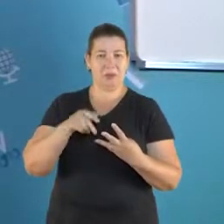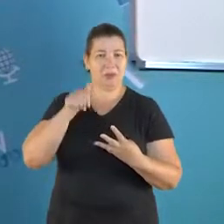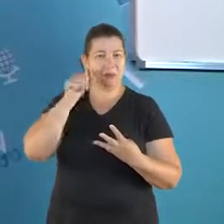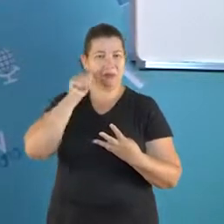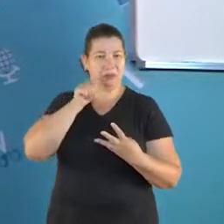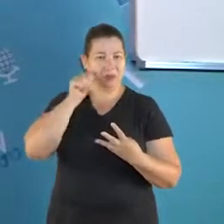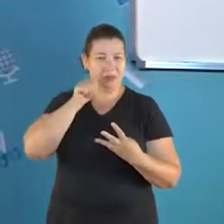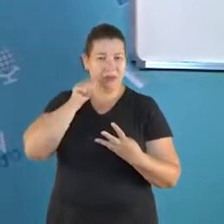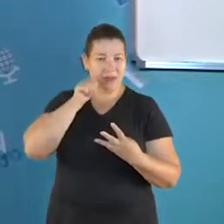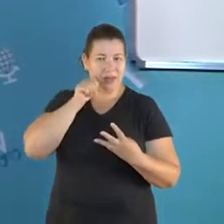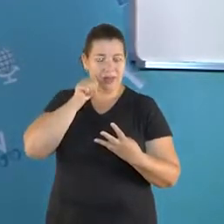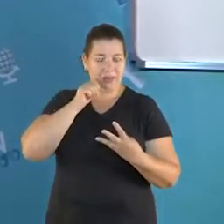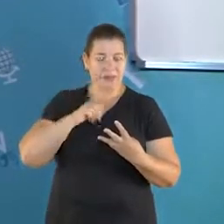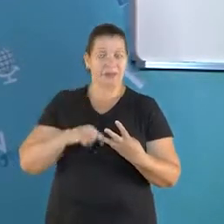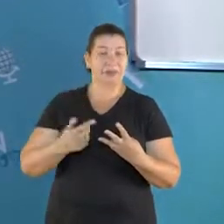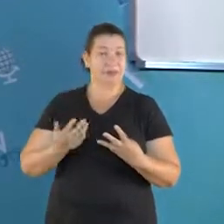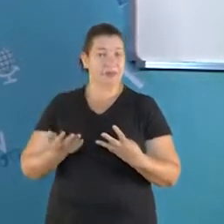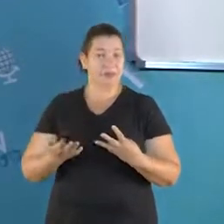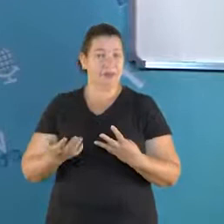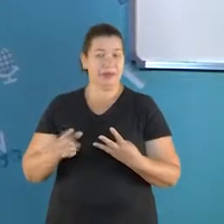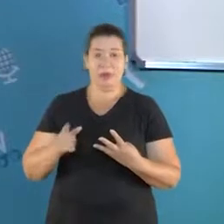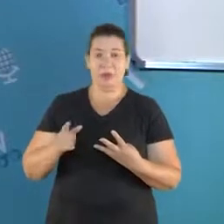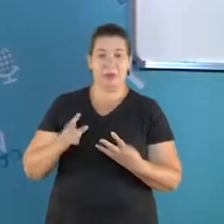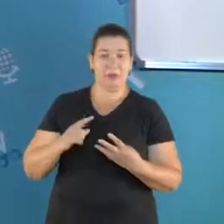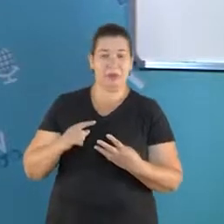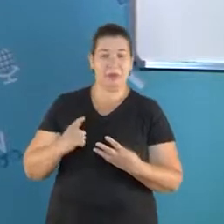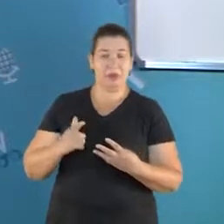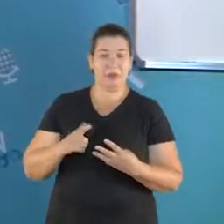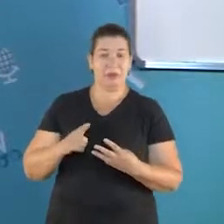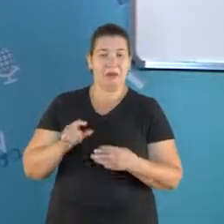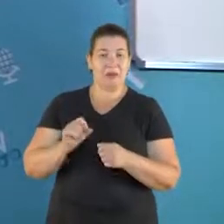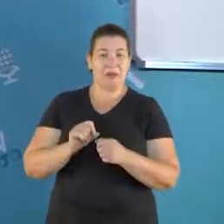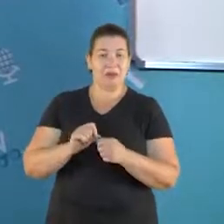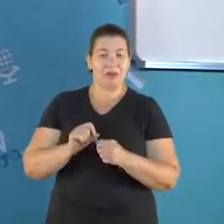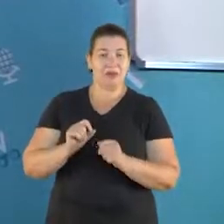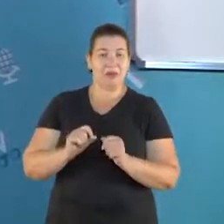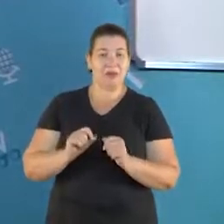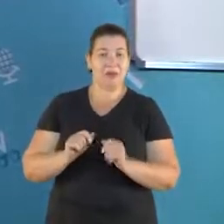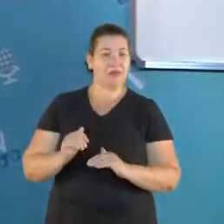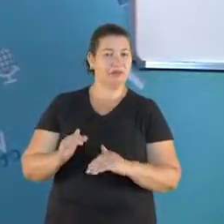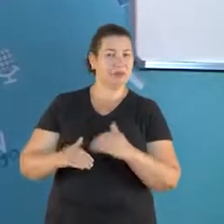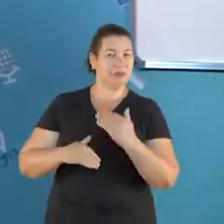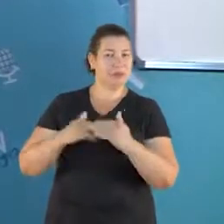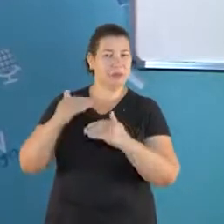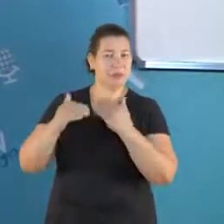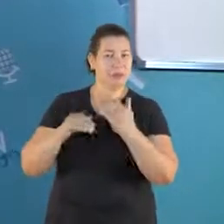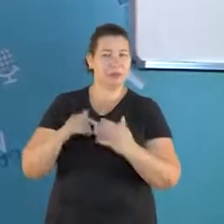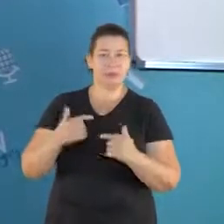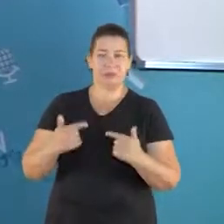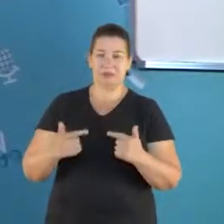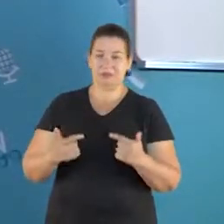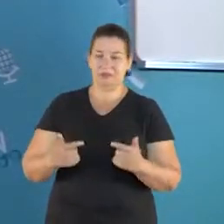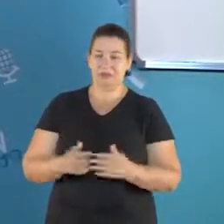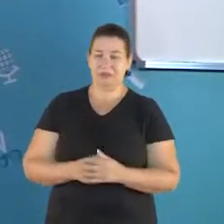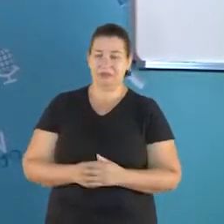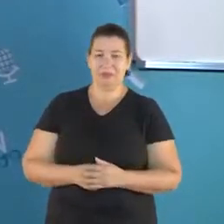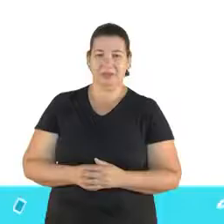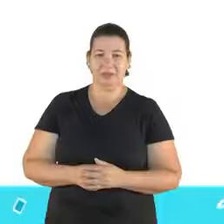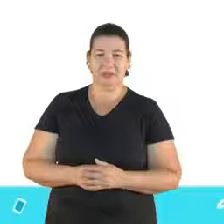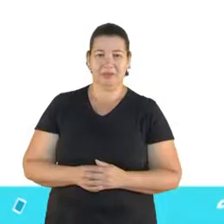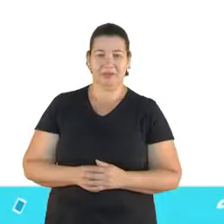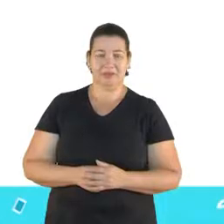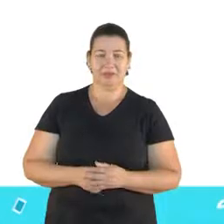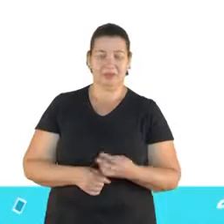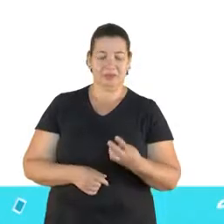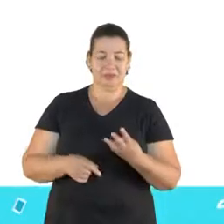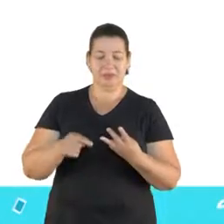sistema genital feminino. Porém, ele não é uma gônada, ele não produz nem o hormônio, nem o gameta. Então, não pode ser a letra C.